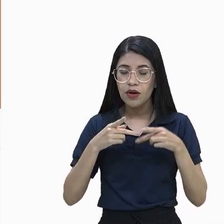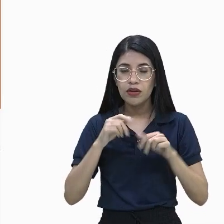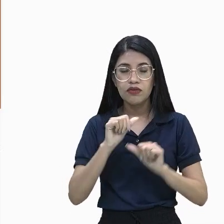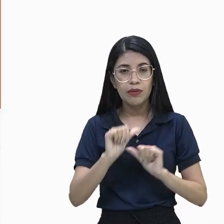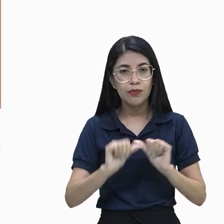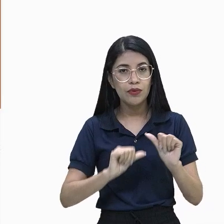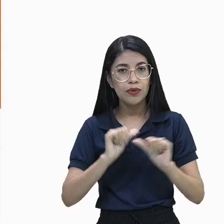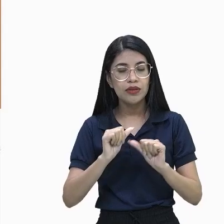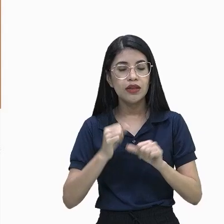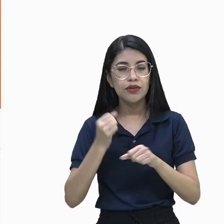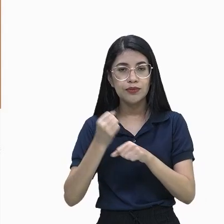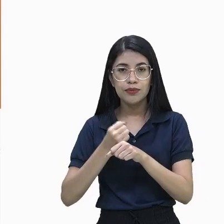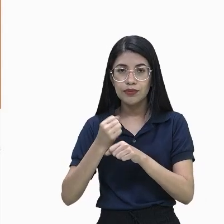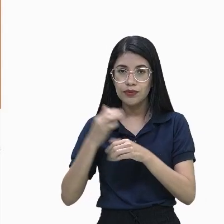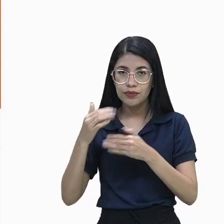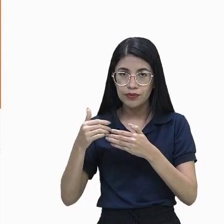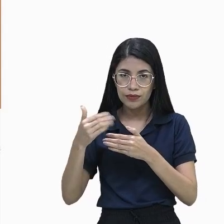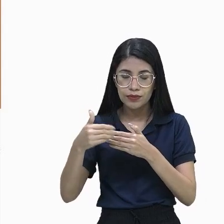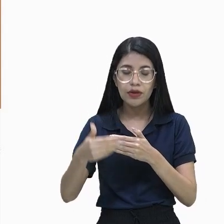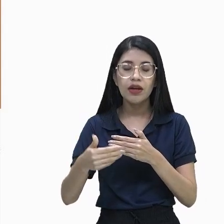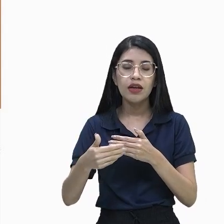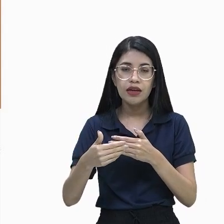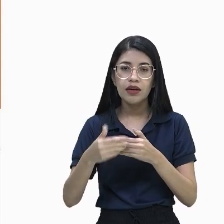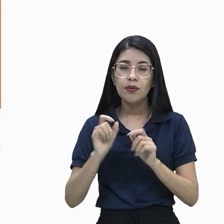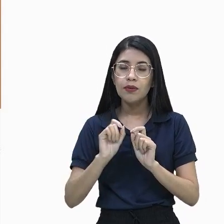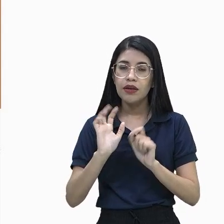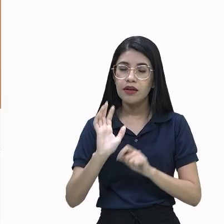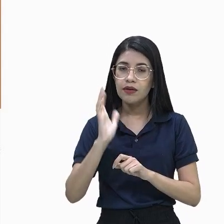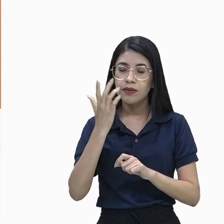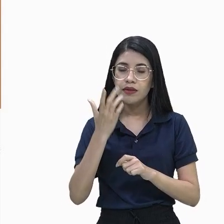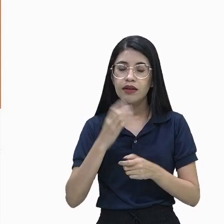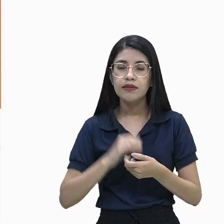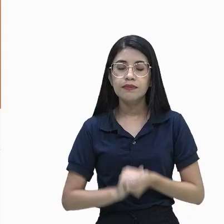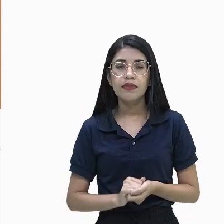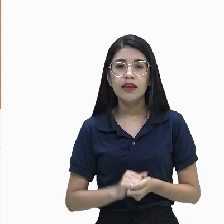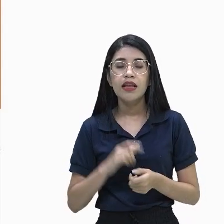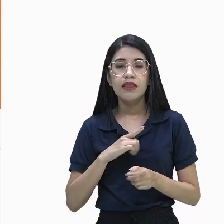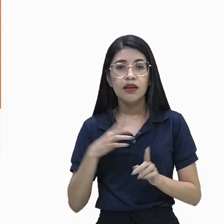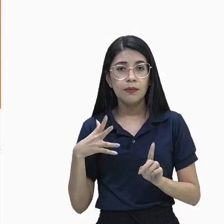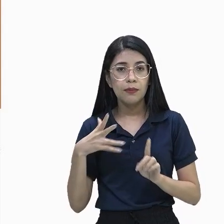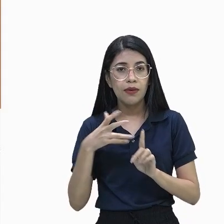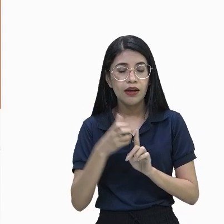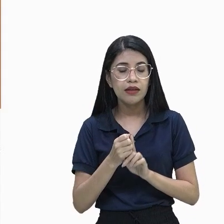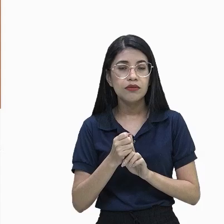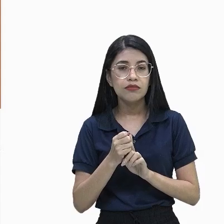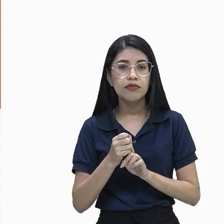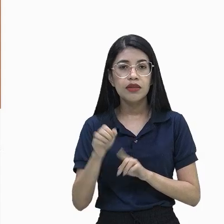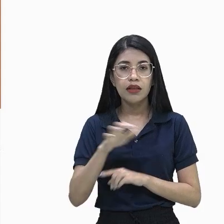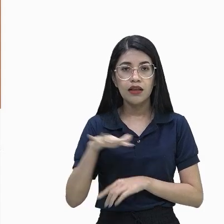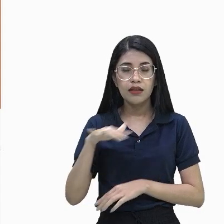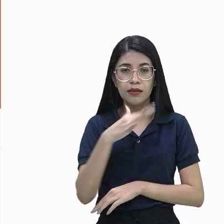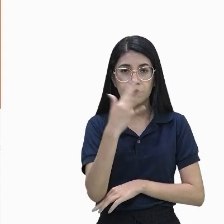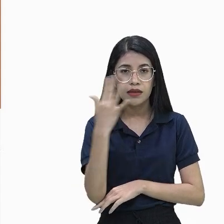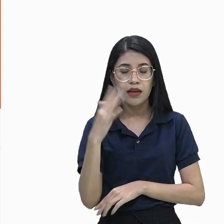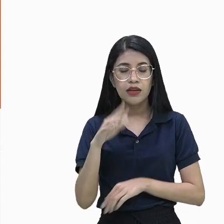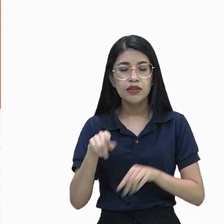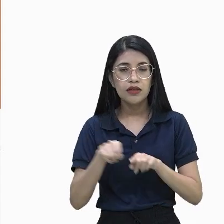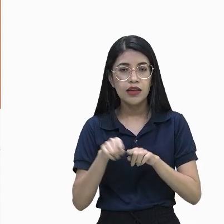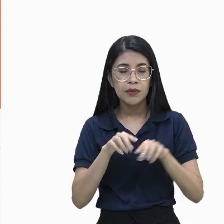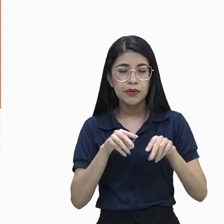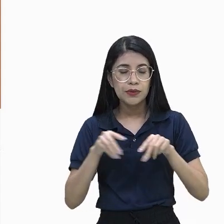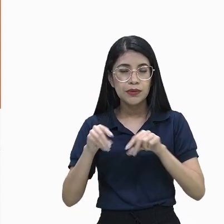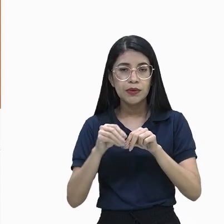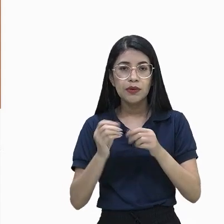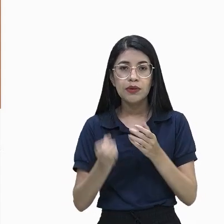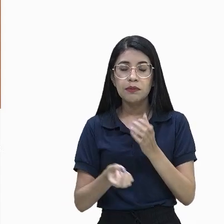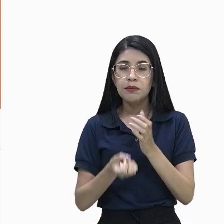com o passar dos anos, então isso acaba provocando o quê? O impacto ambiental no solo. Então, é aí que também pode surgir o